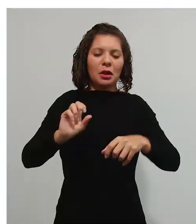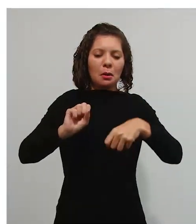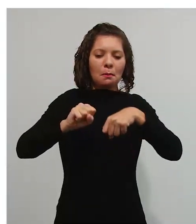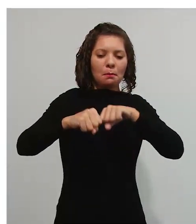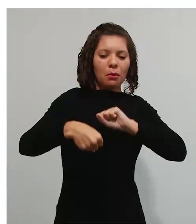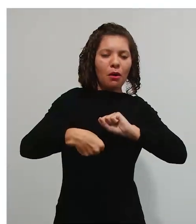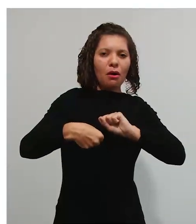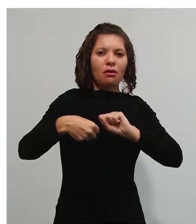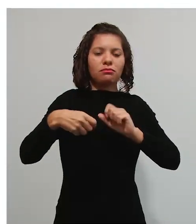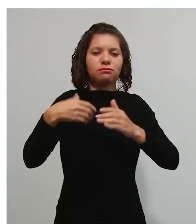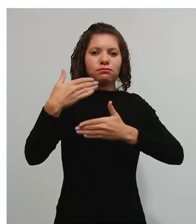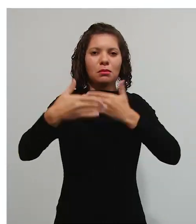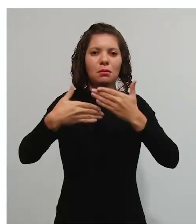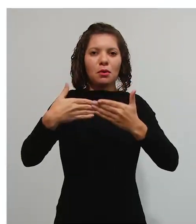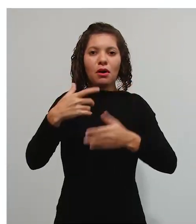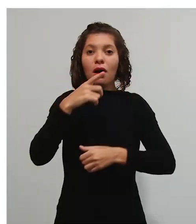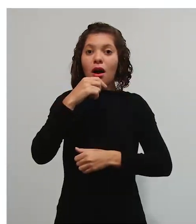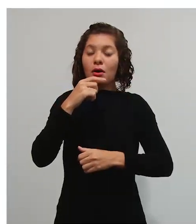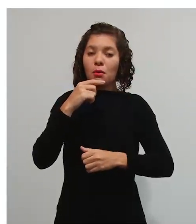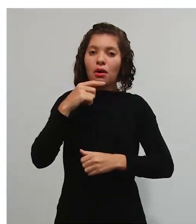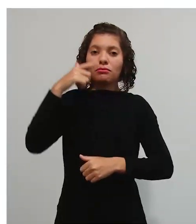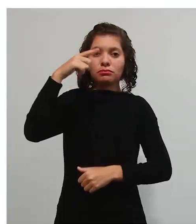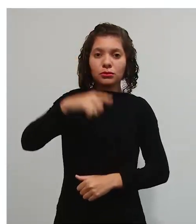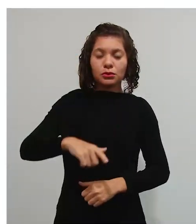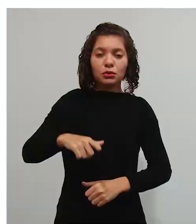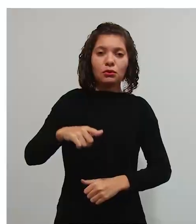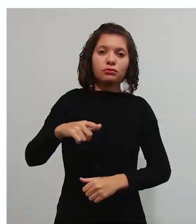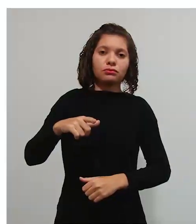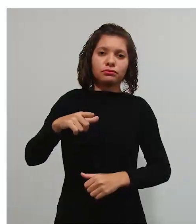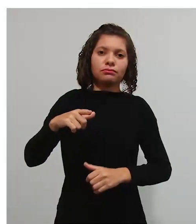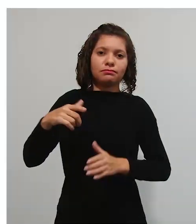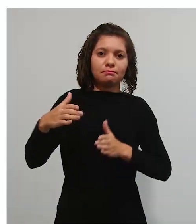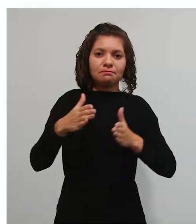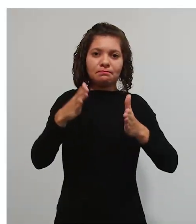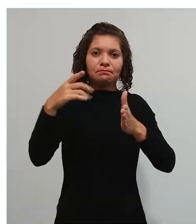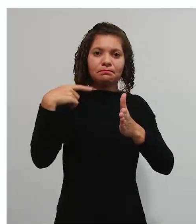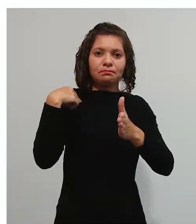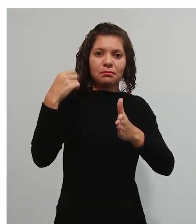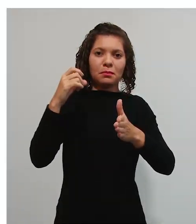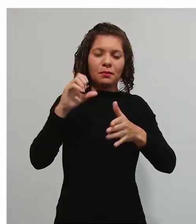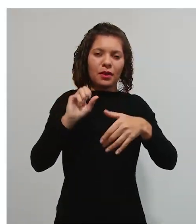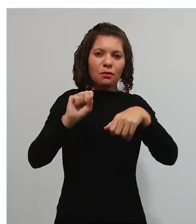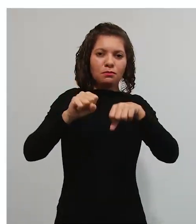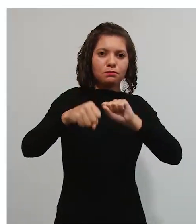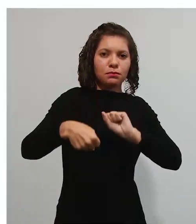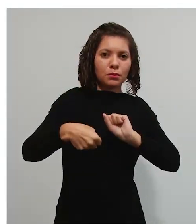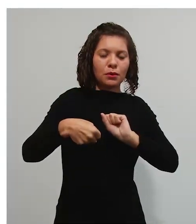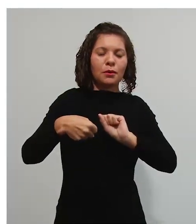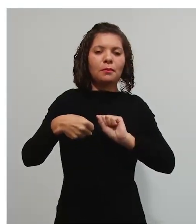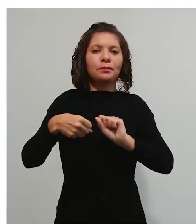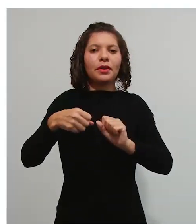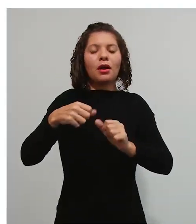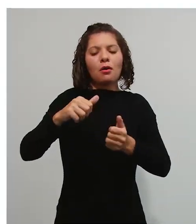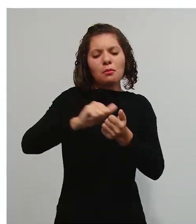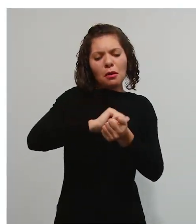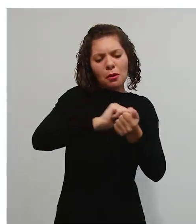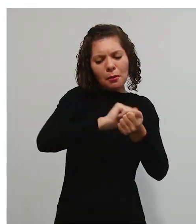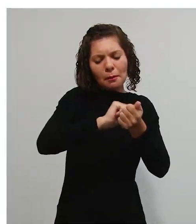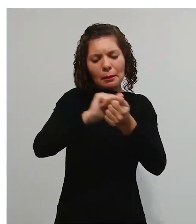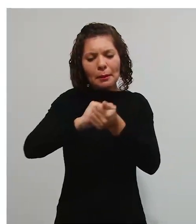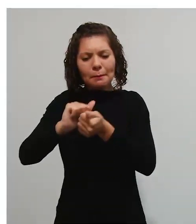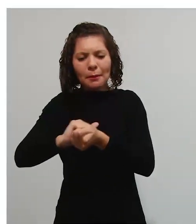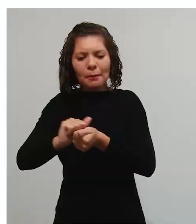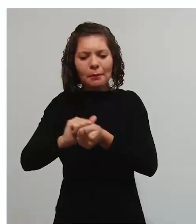pano, molham-no novamente, voltam a torcer, colocam o anil, ensaboam